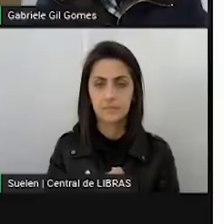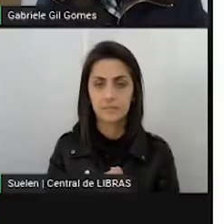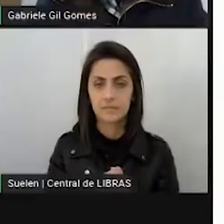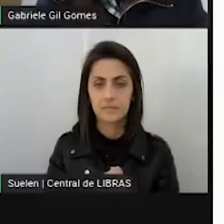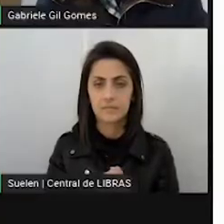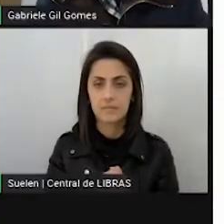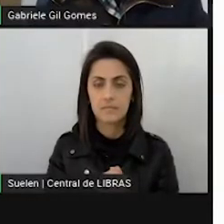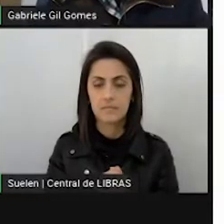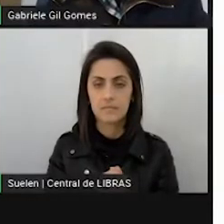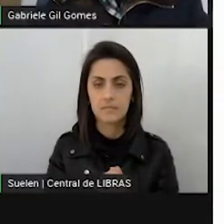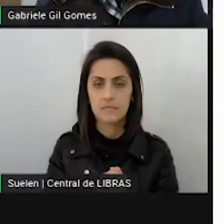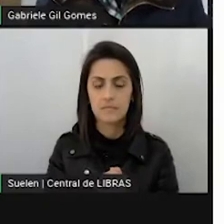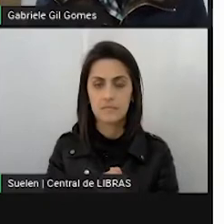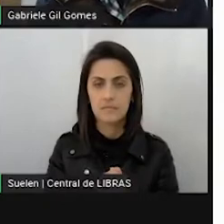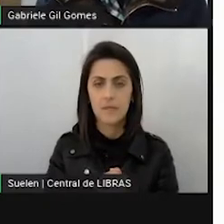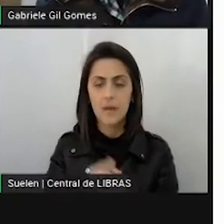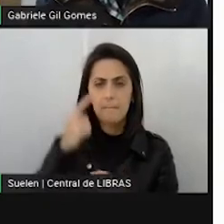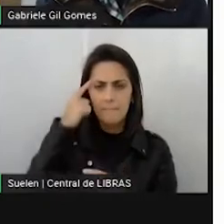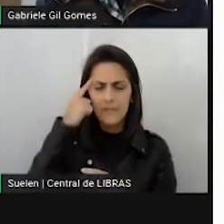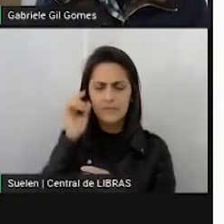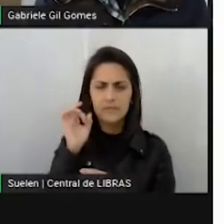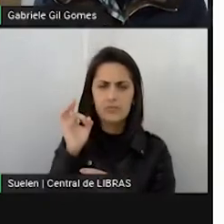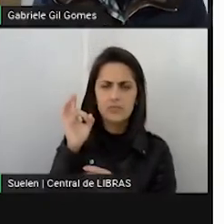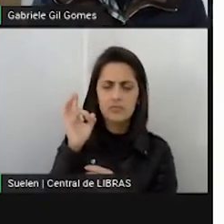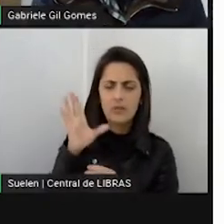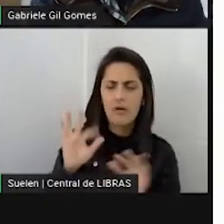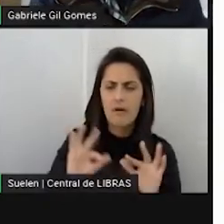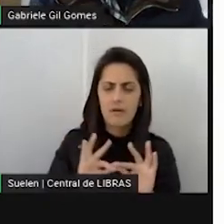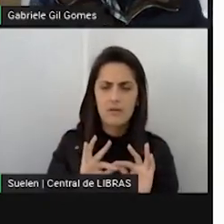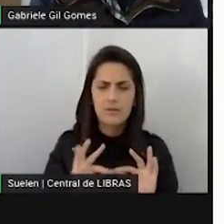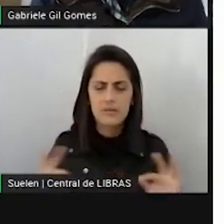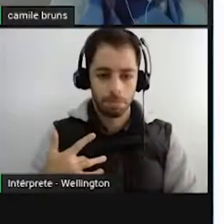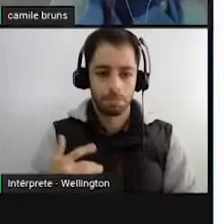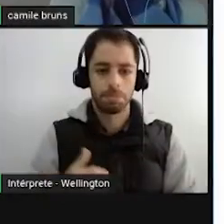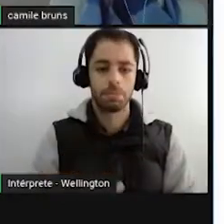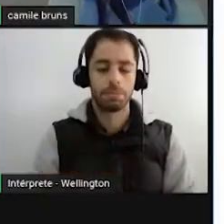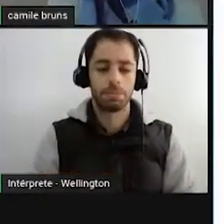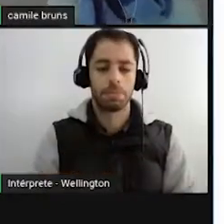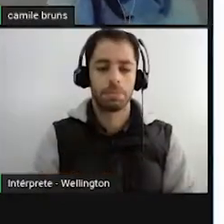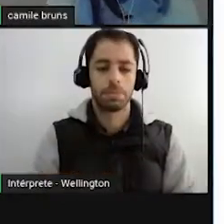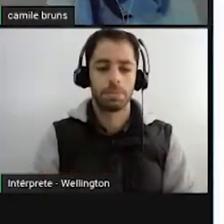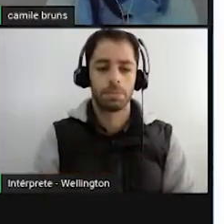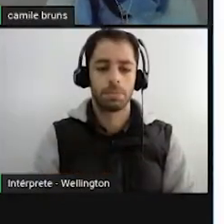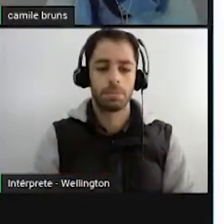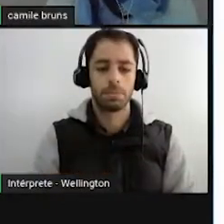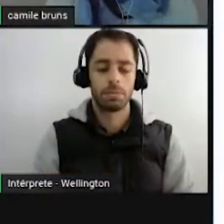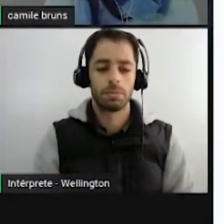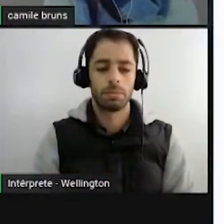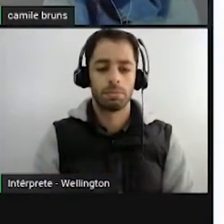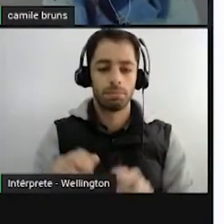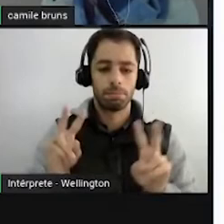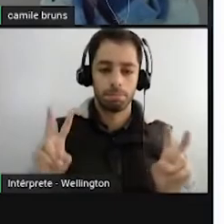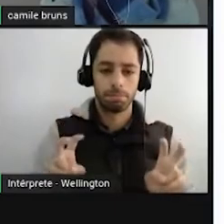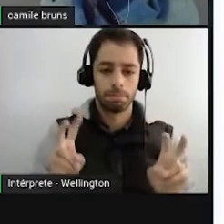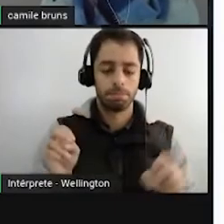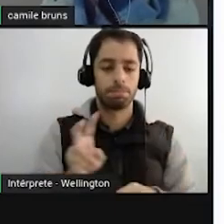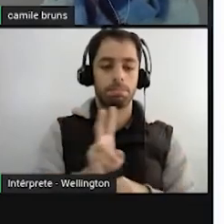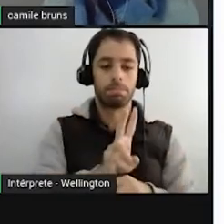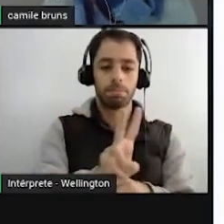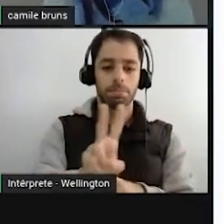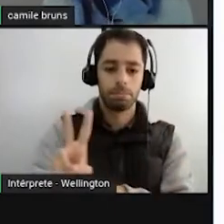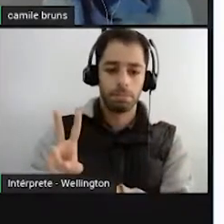durante as apresentações foram citados os objetivos do documento destinado às instituições que promovem ações das empresas